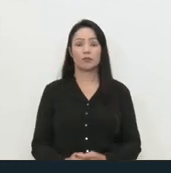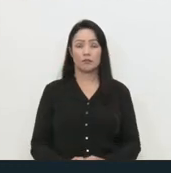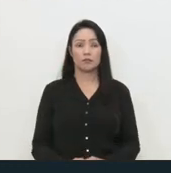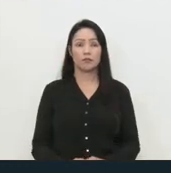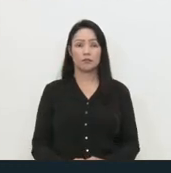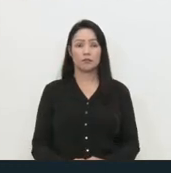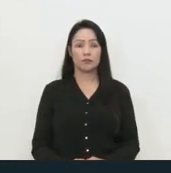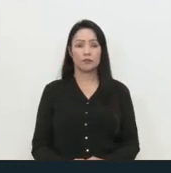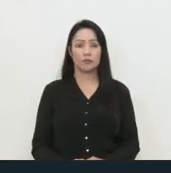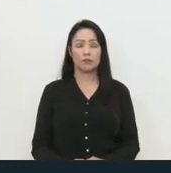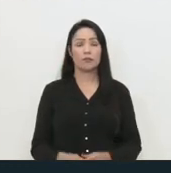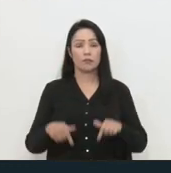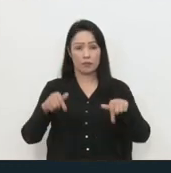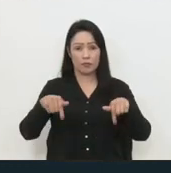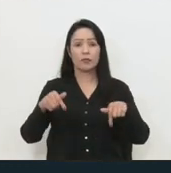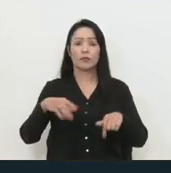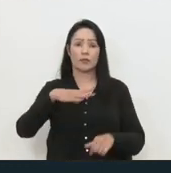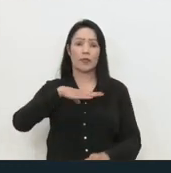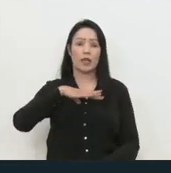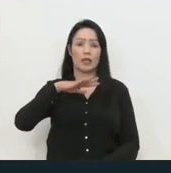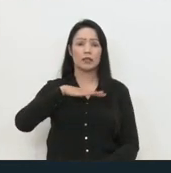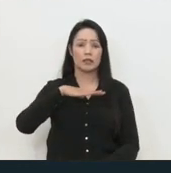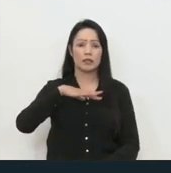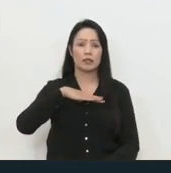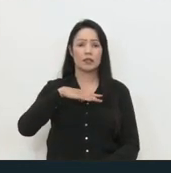para a cidade de Guarulhos